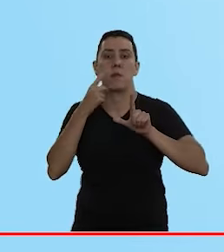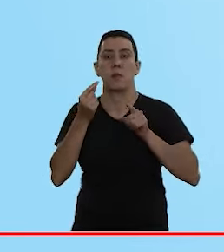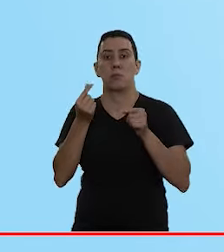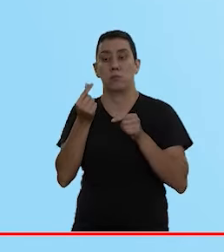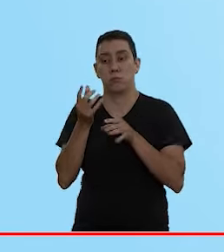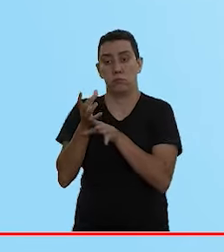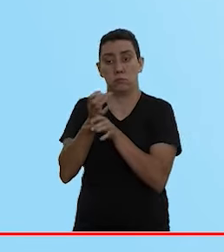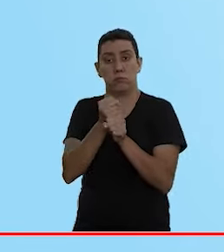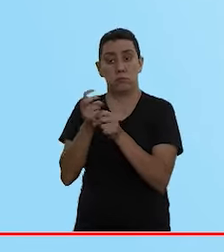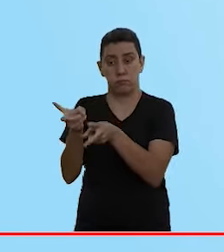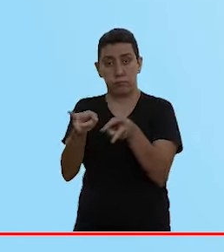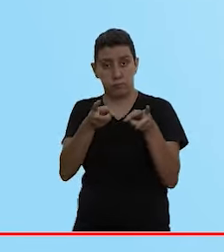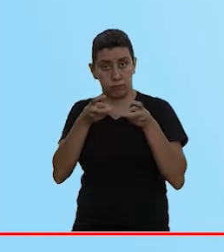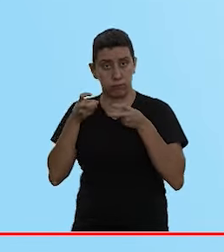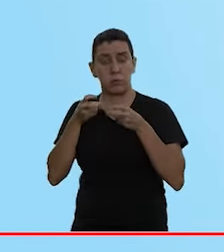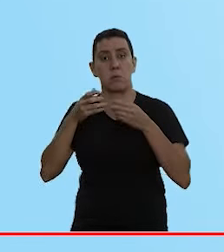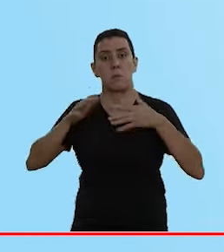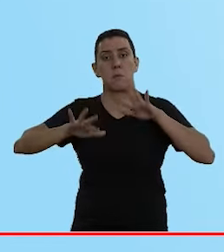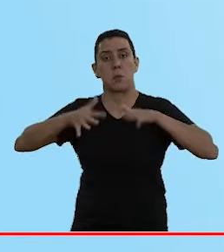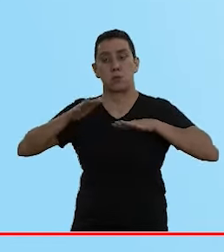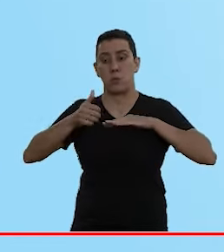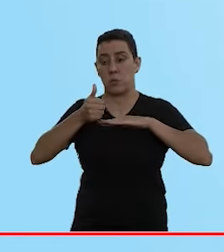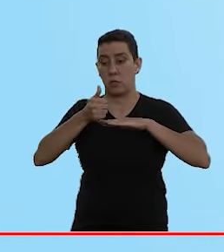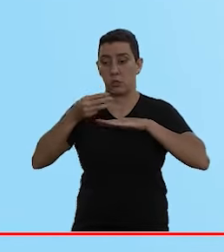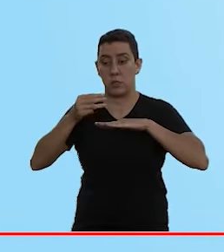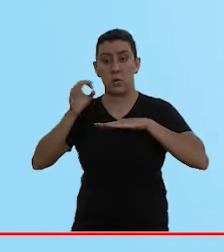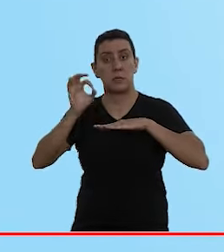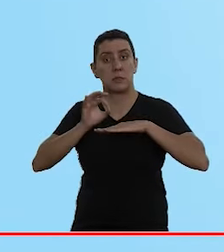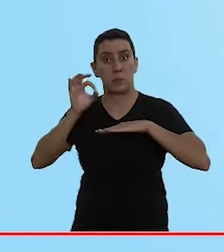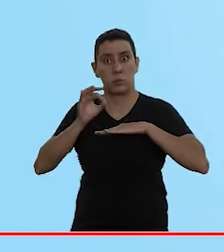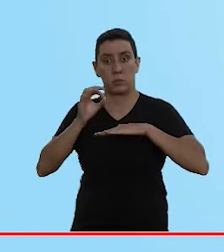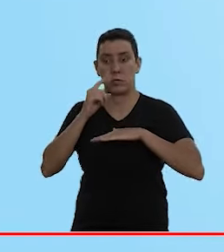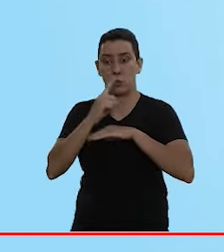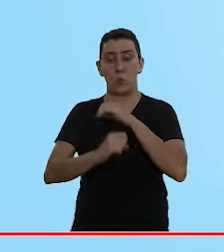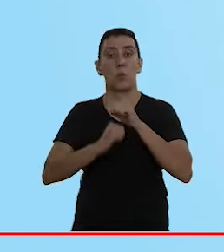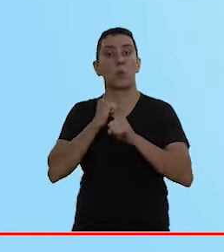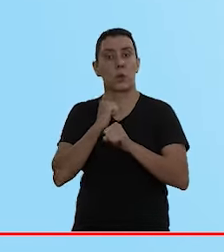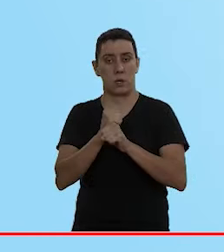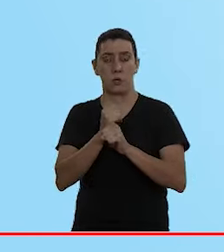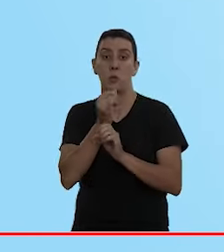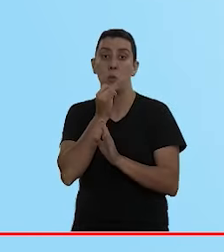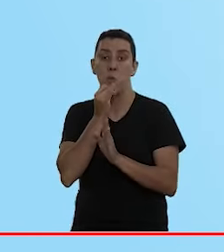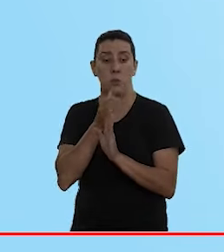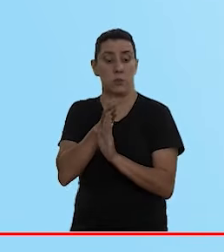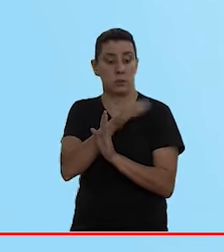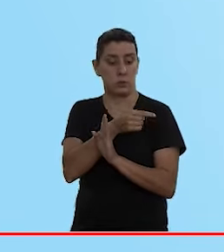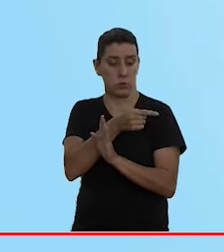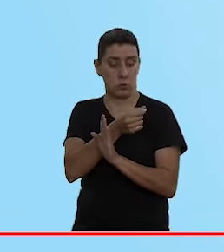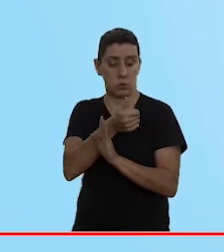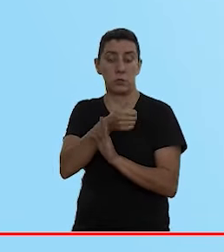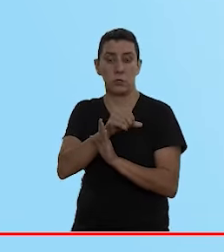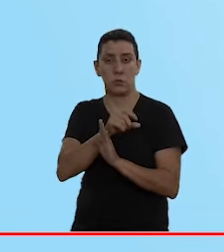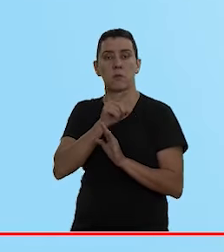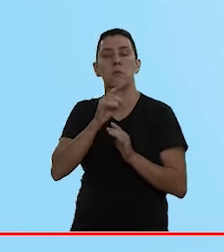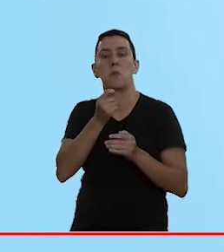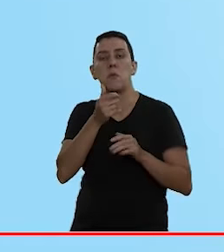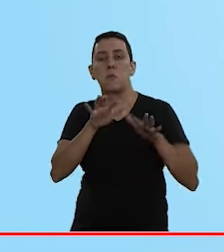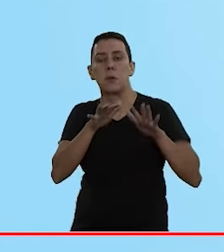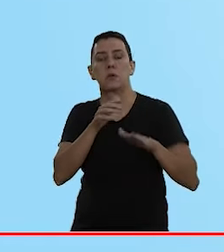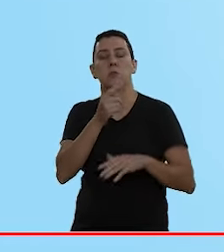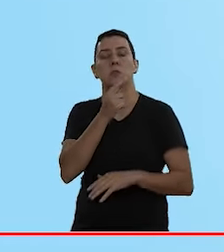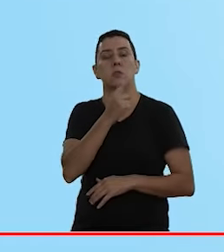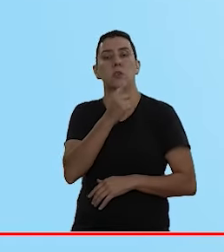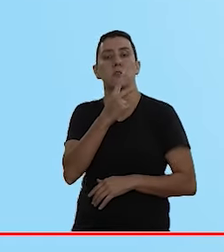uma média de aproximadamente 13% ao ano. Em 2019 fechamos próximos de 123 bilhões de dólares e no